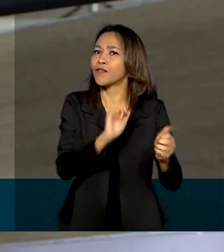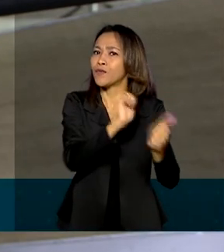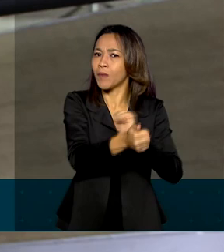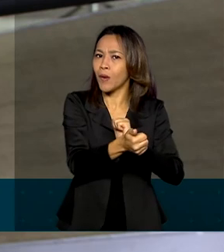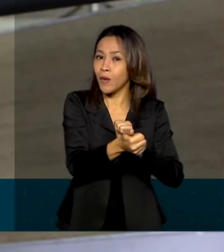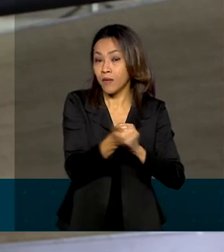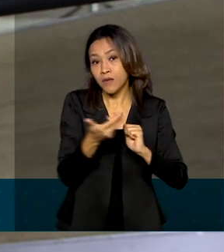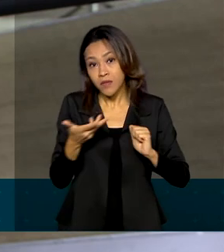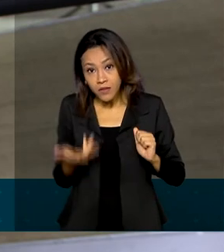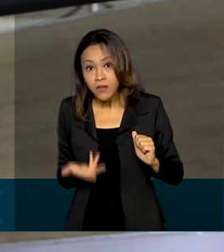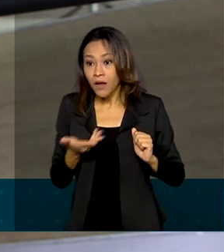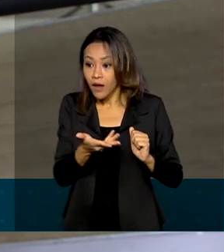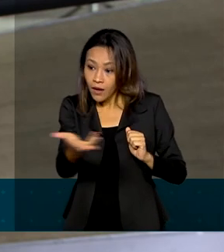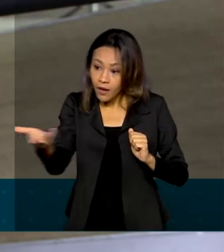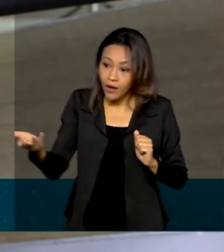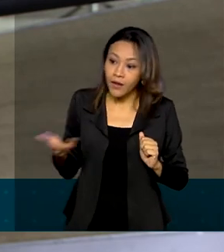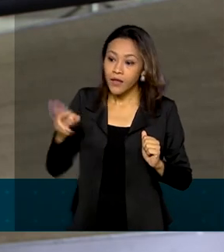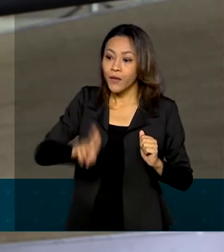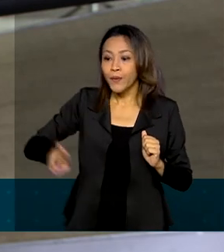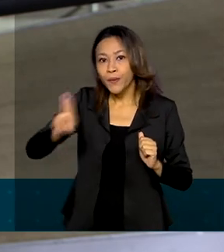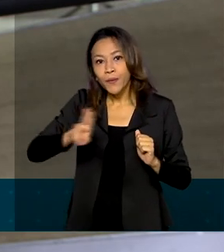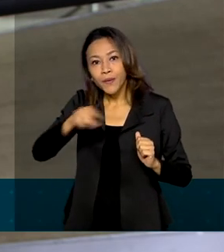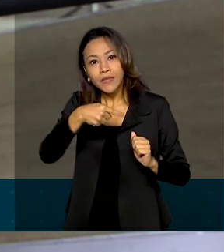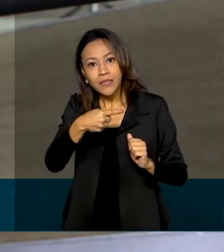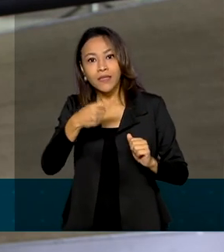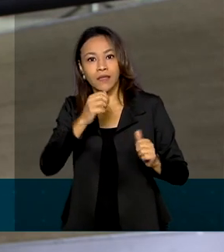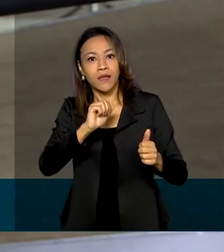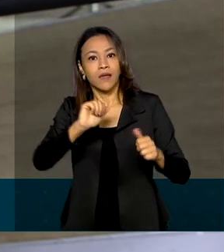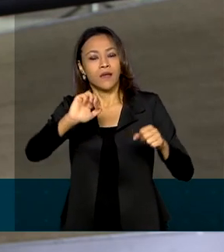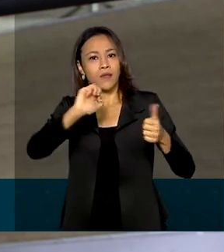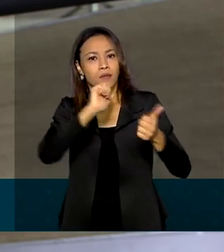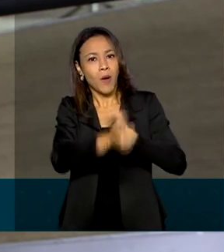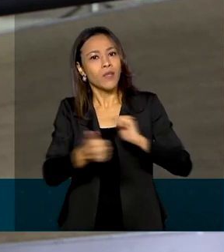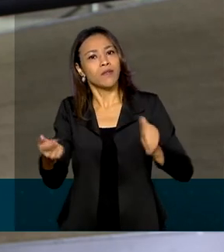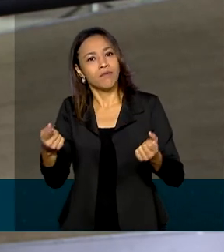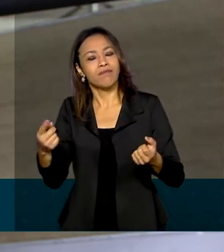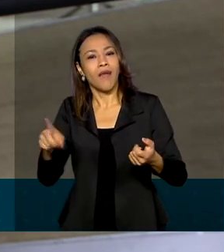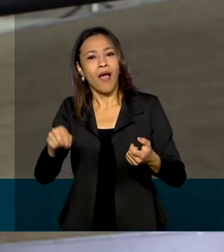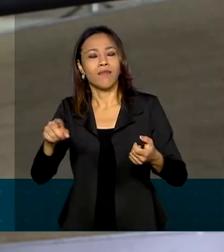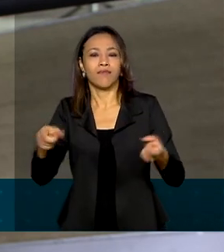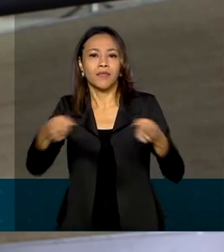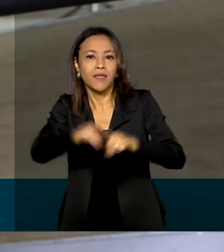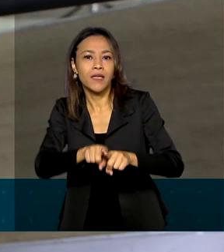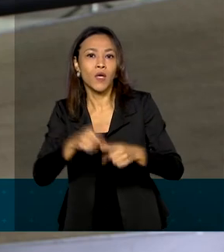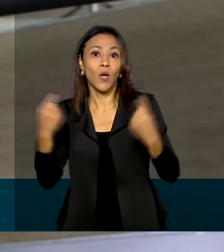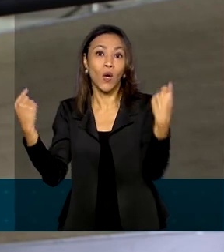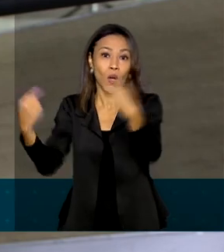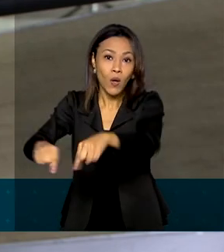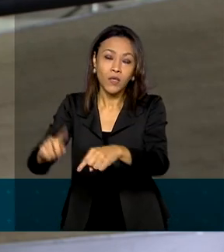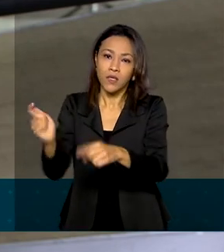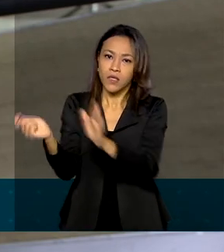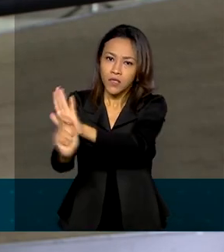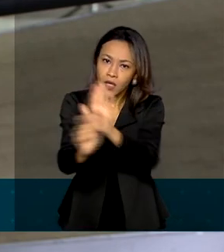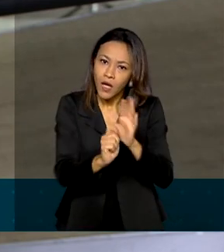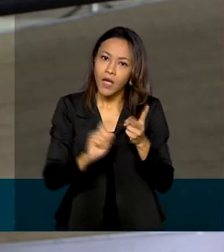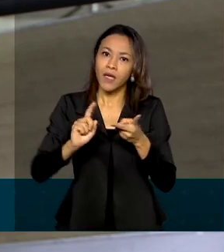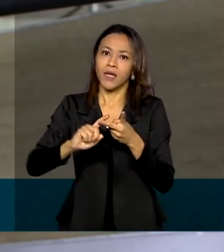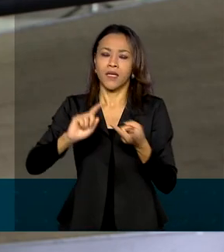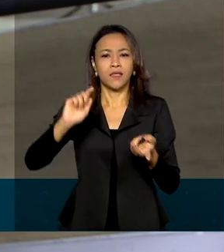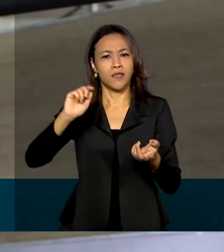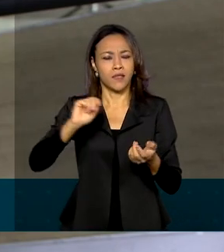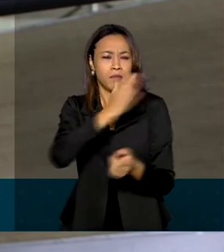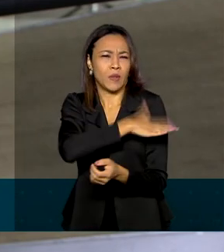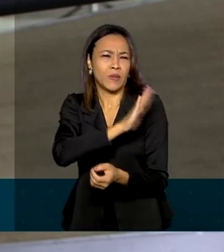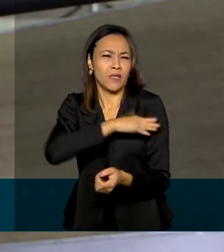já que a iniciativa os esses pote como parceiro no combate às drogas ao racismo e também na inclusão de pessoas